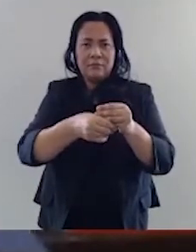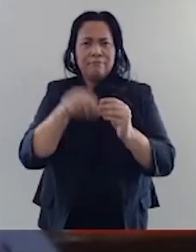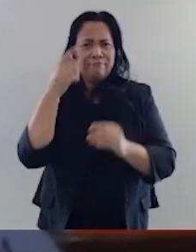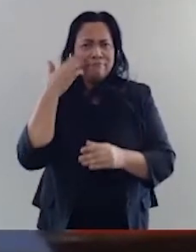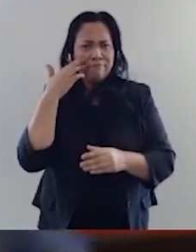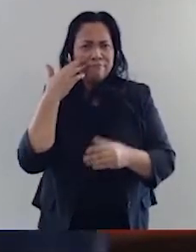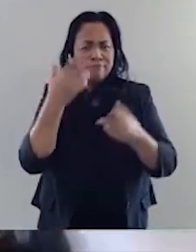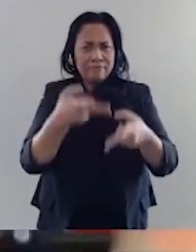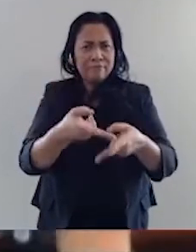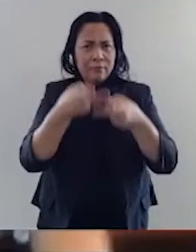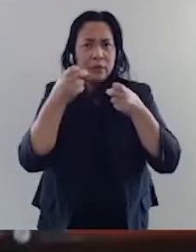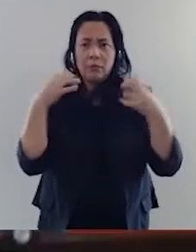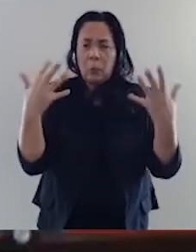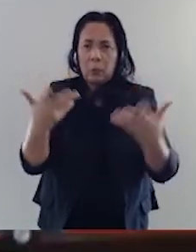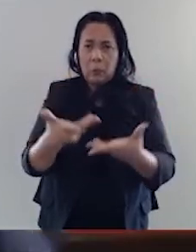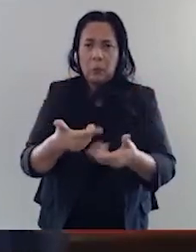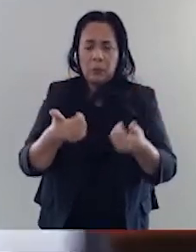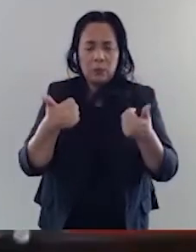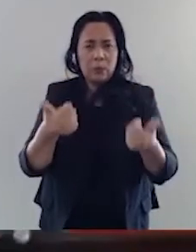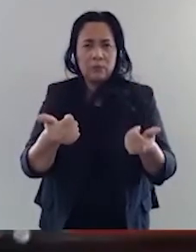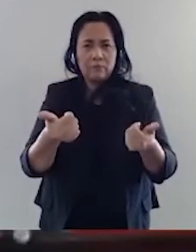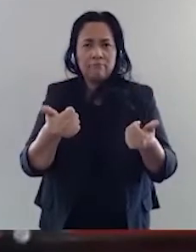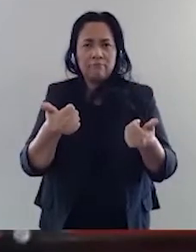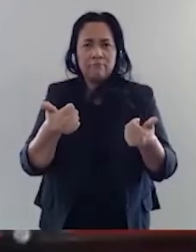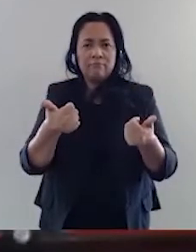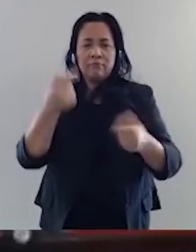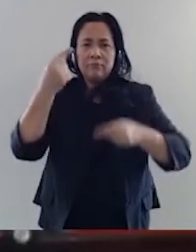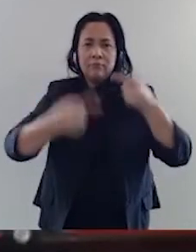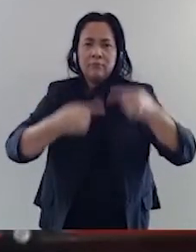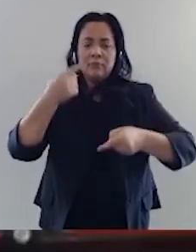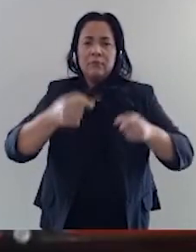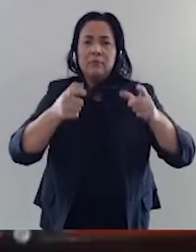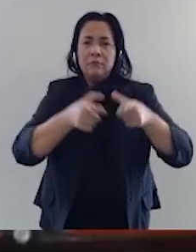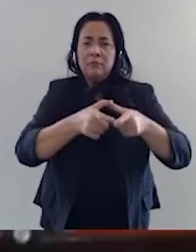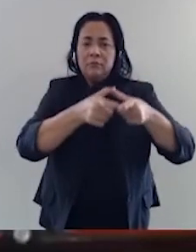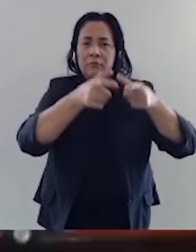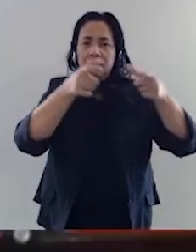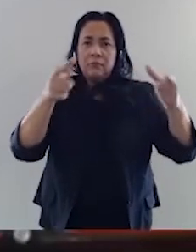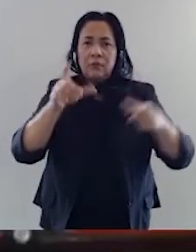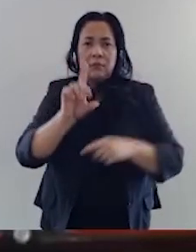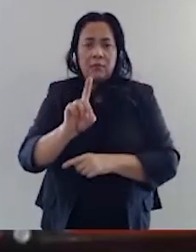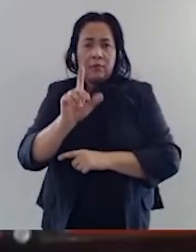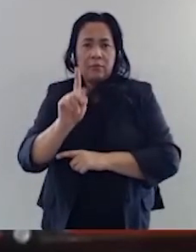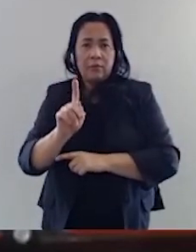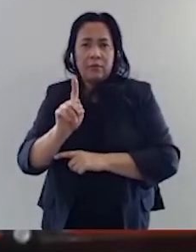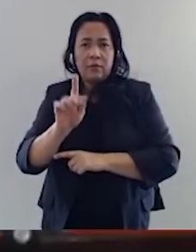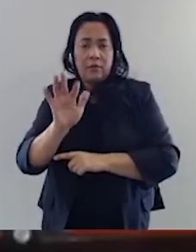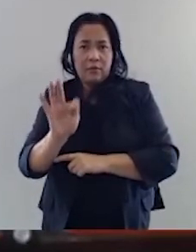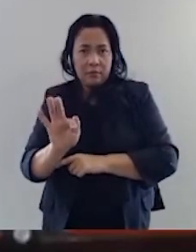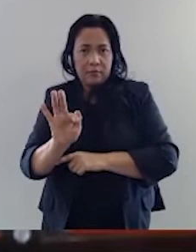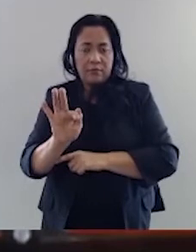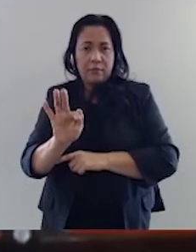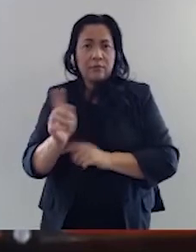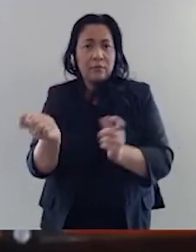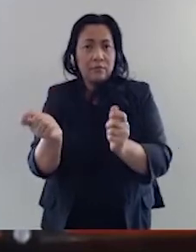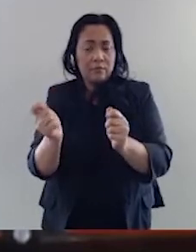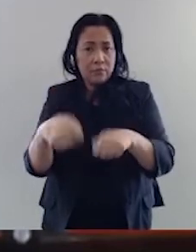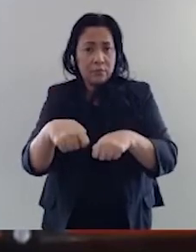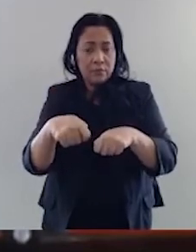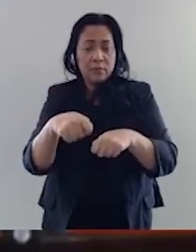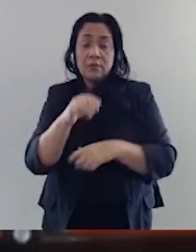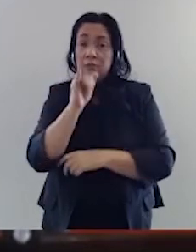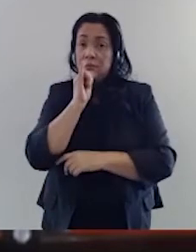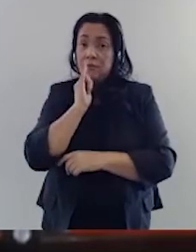coisa fantástica, que abrangência. Na DPF, através da DPF, foi possível, por